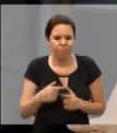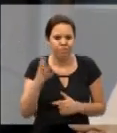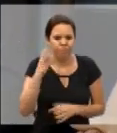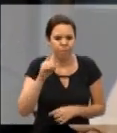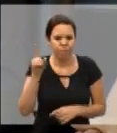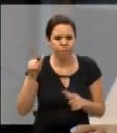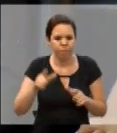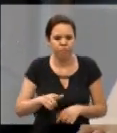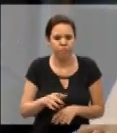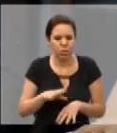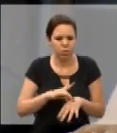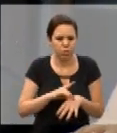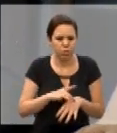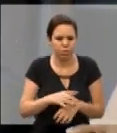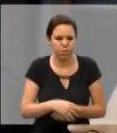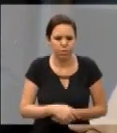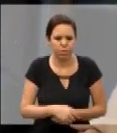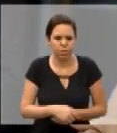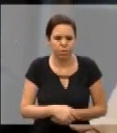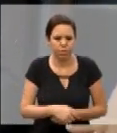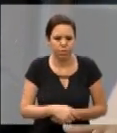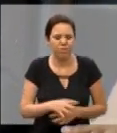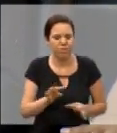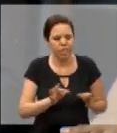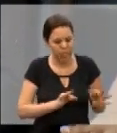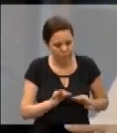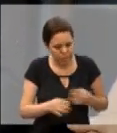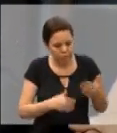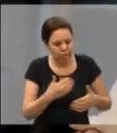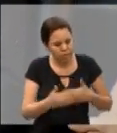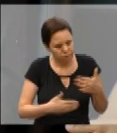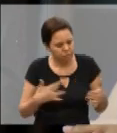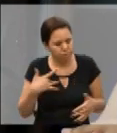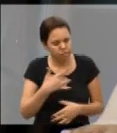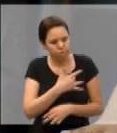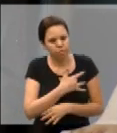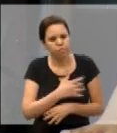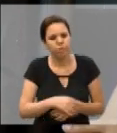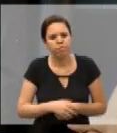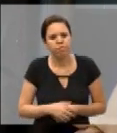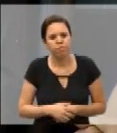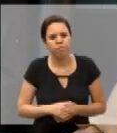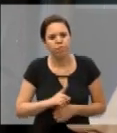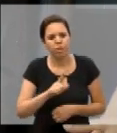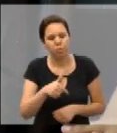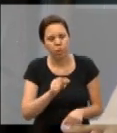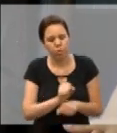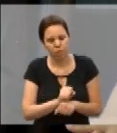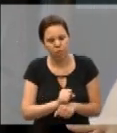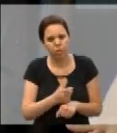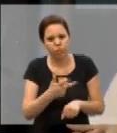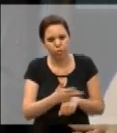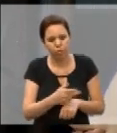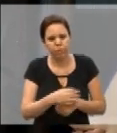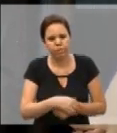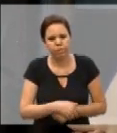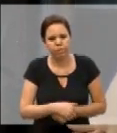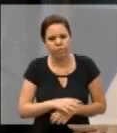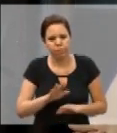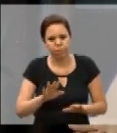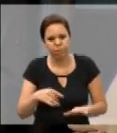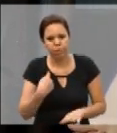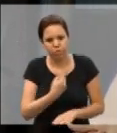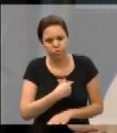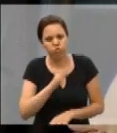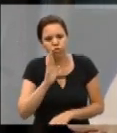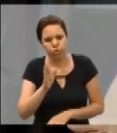lá, entendeu? De uma doença, entendeu? Que ele tratou, né? E que interromperam as filmagens. Nós estamos